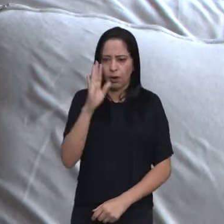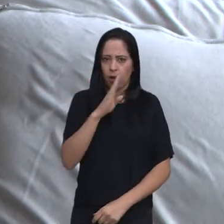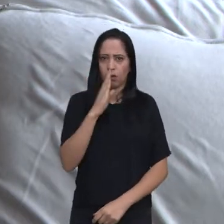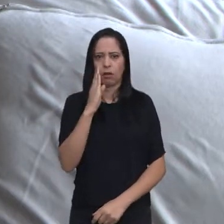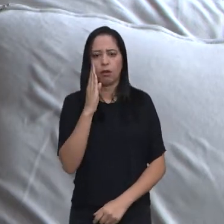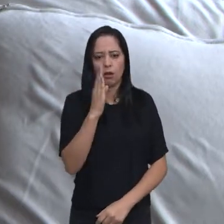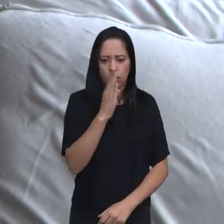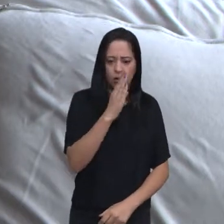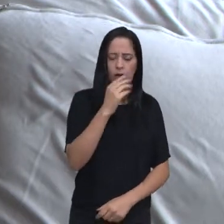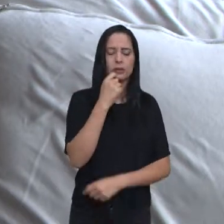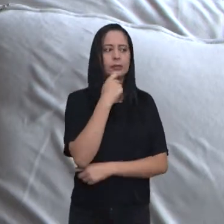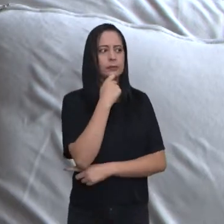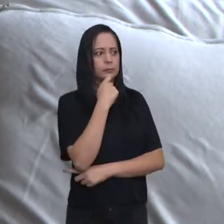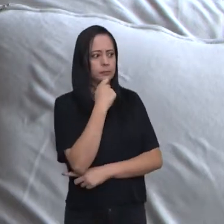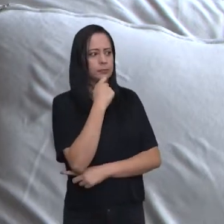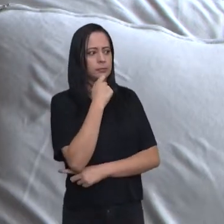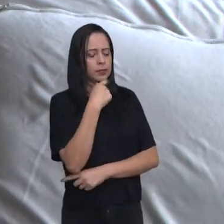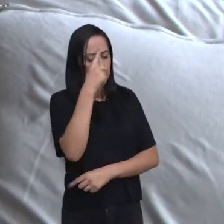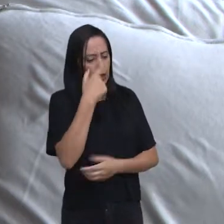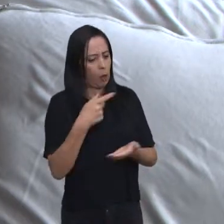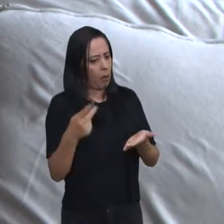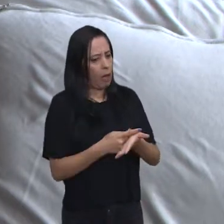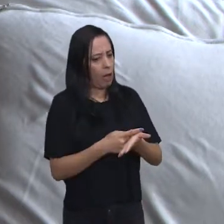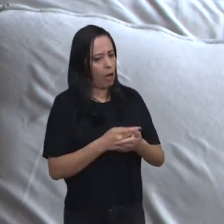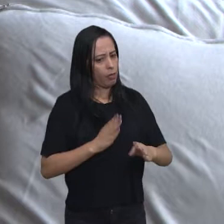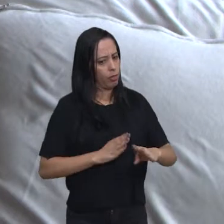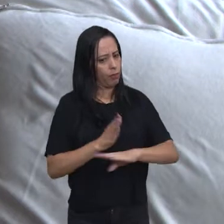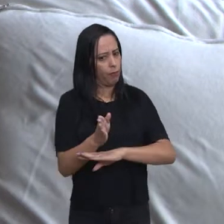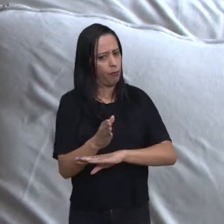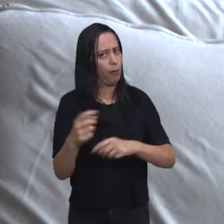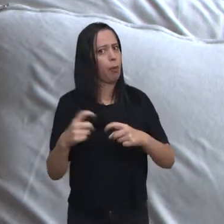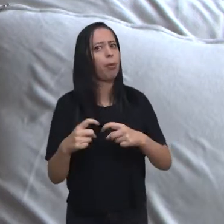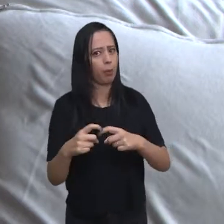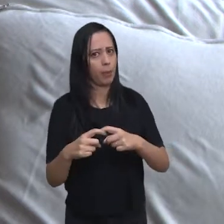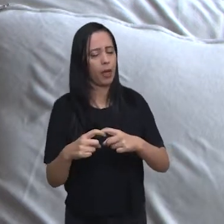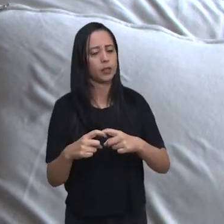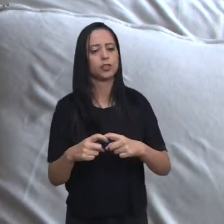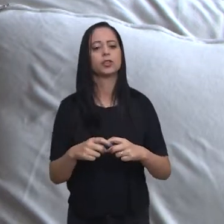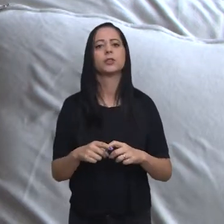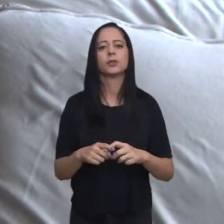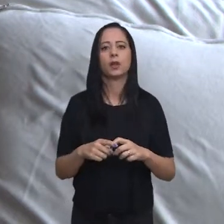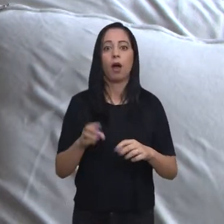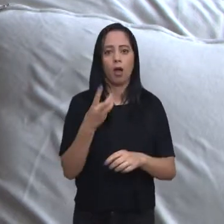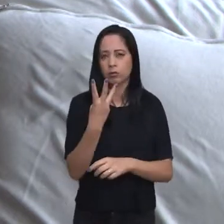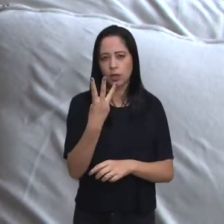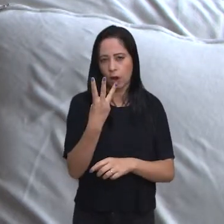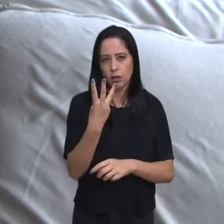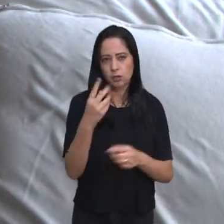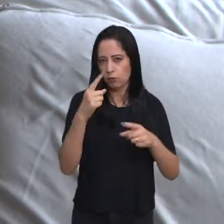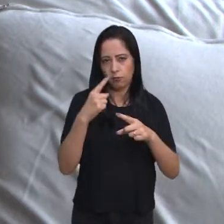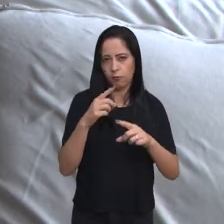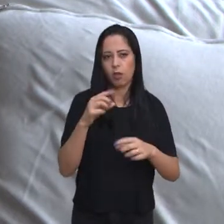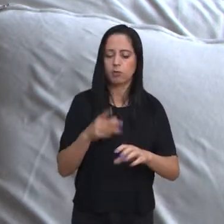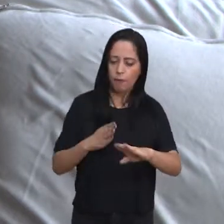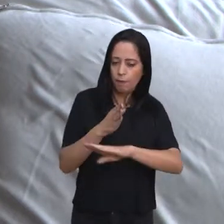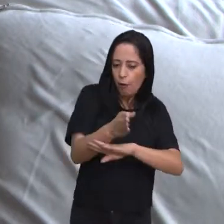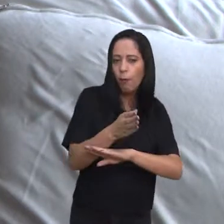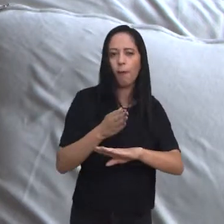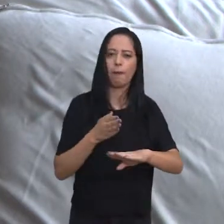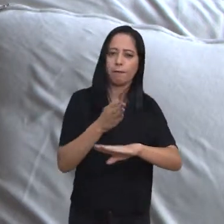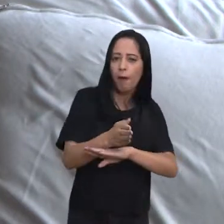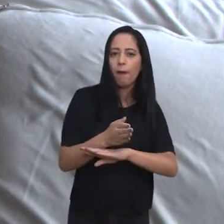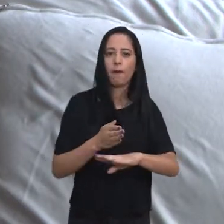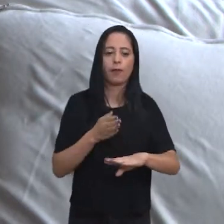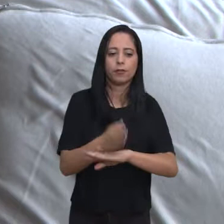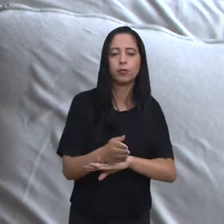e aí eu comecei a achar estranho porque também me dá uma fraqueza e aí eu falei tem alguma coisa errada precisa ir